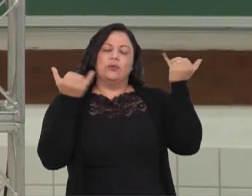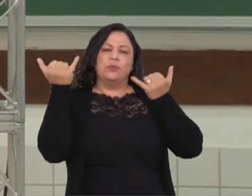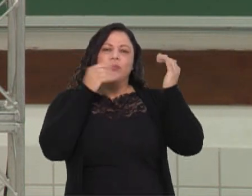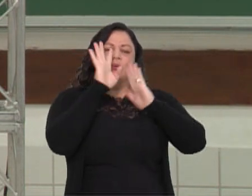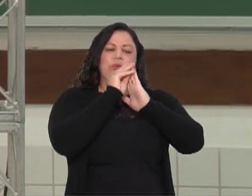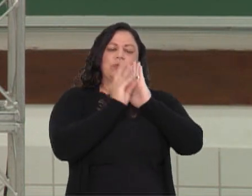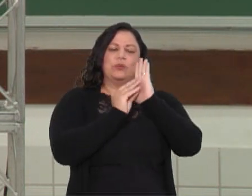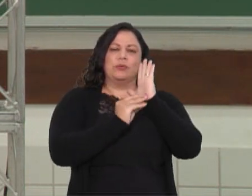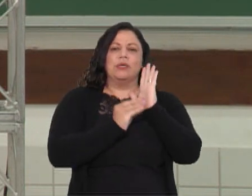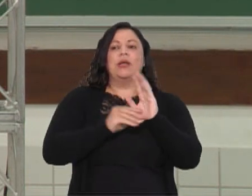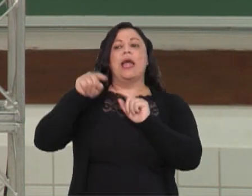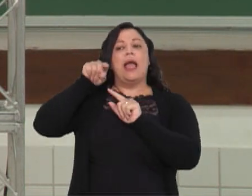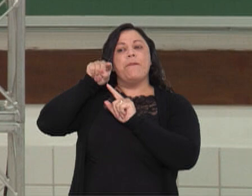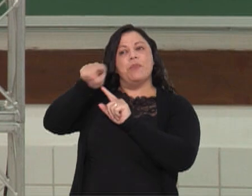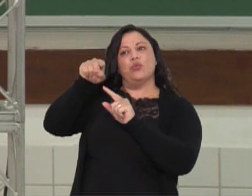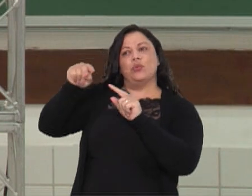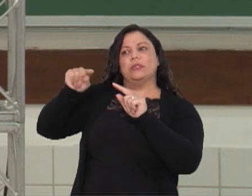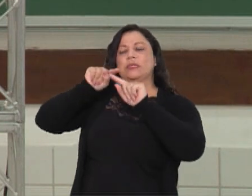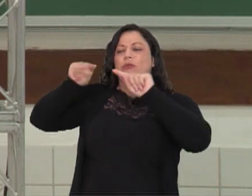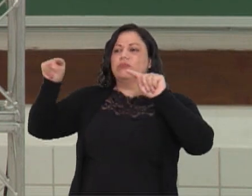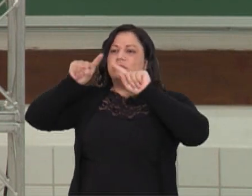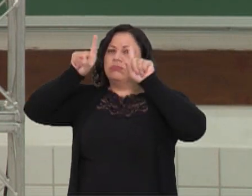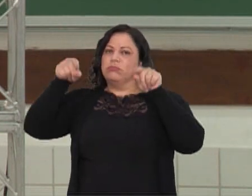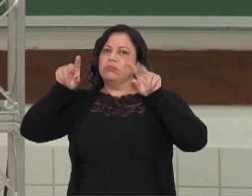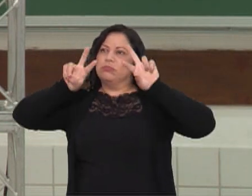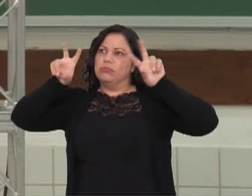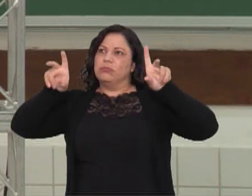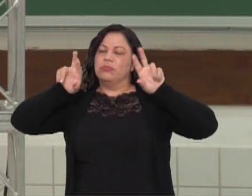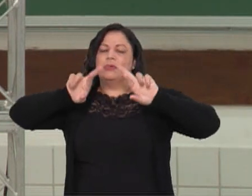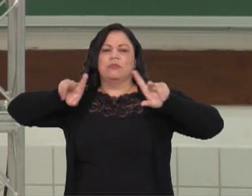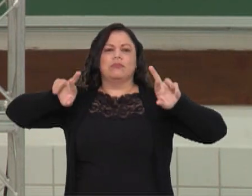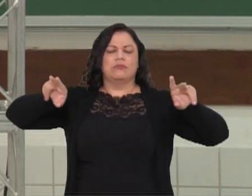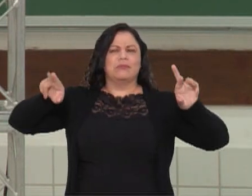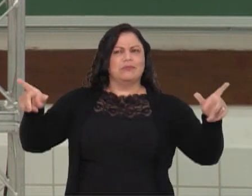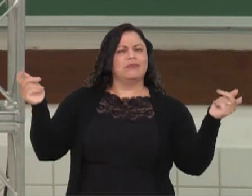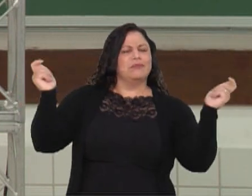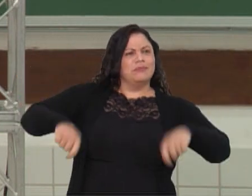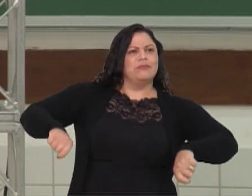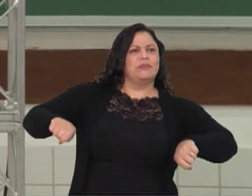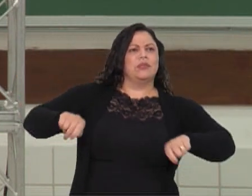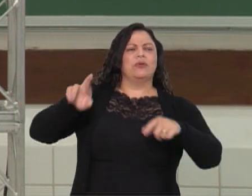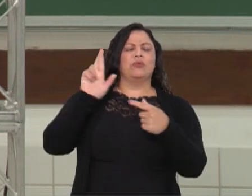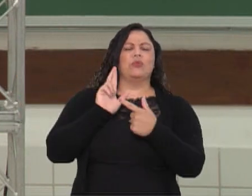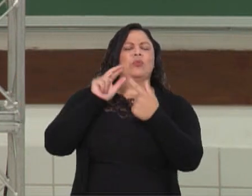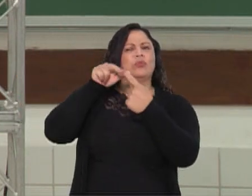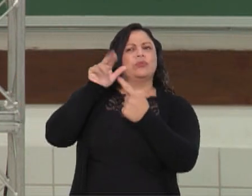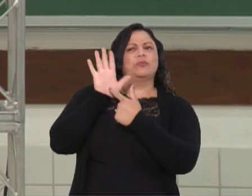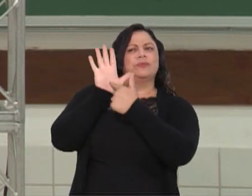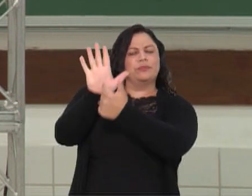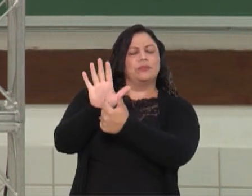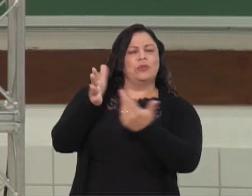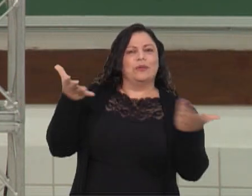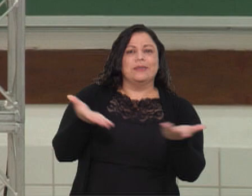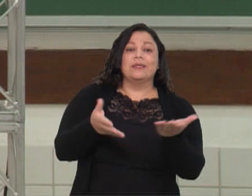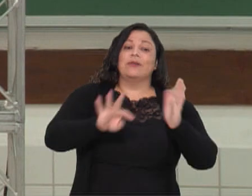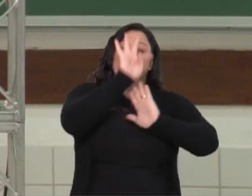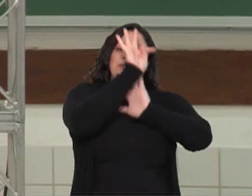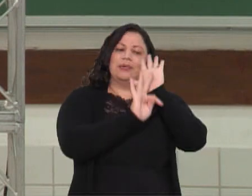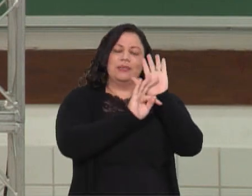a pontuação e a acentuação, que são alguns recursos que aparecem nesse texto. Tudo bem?